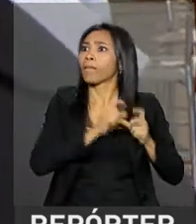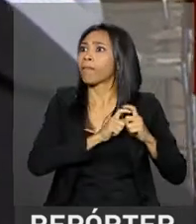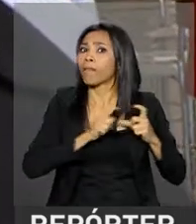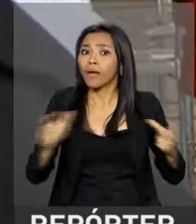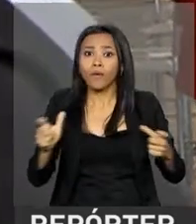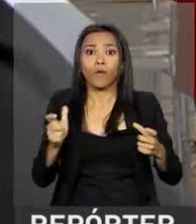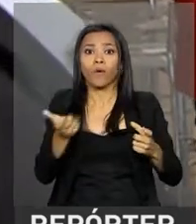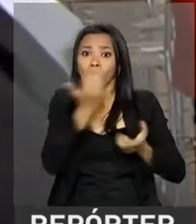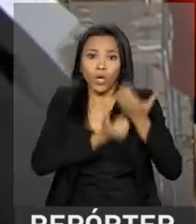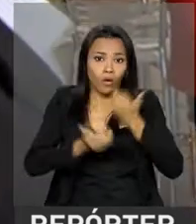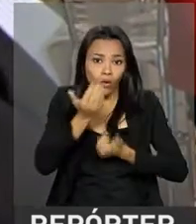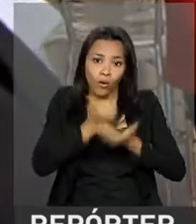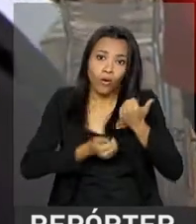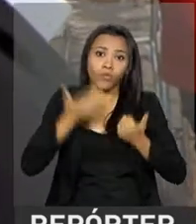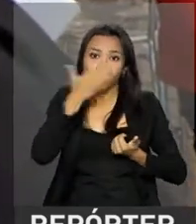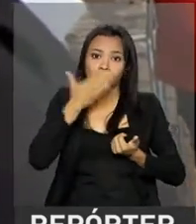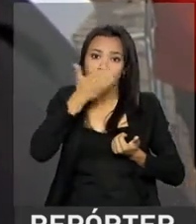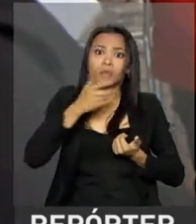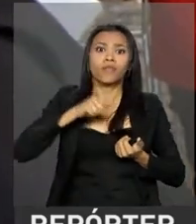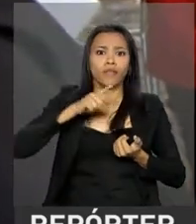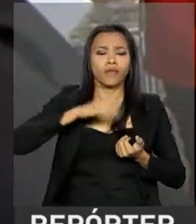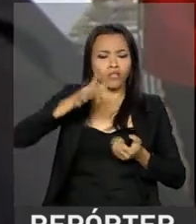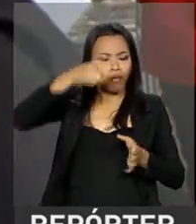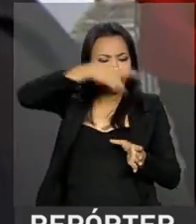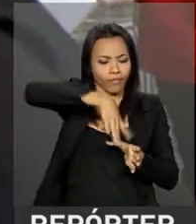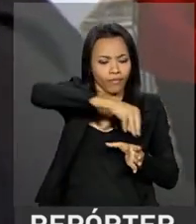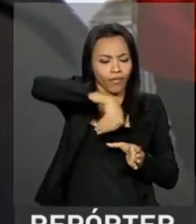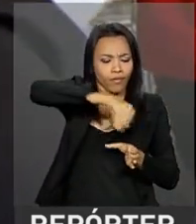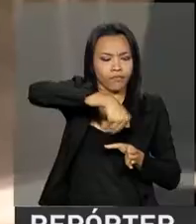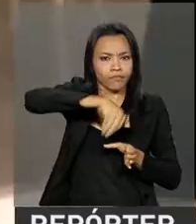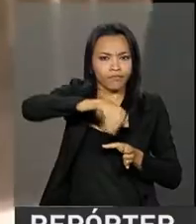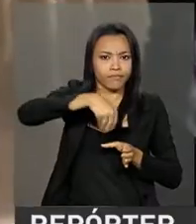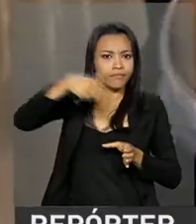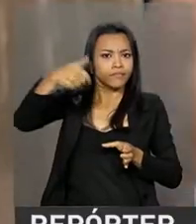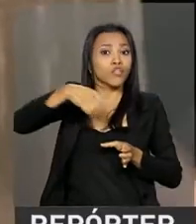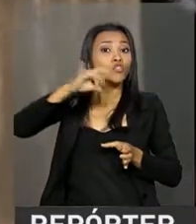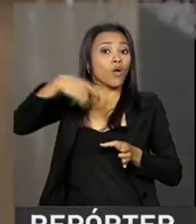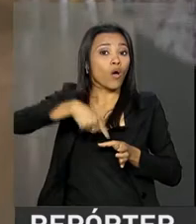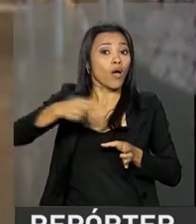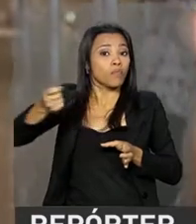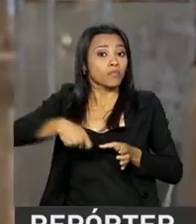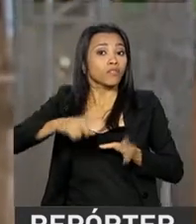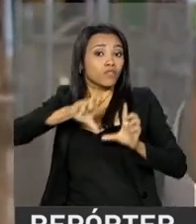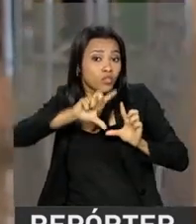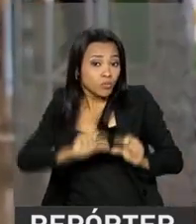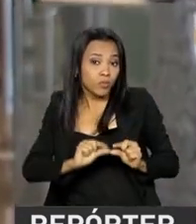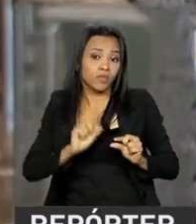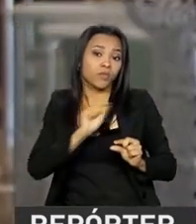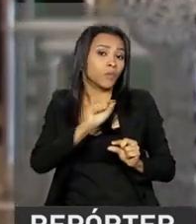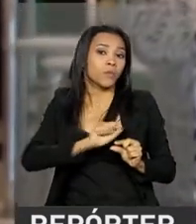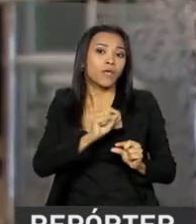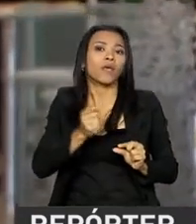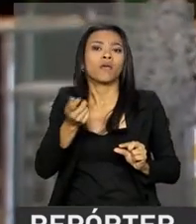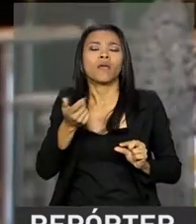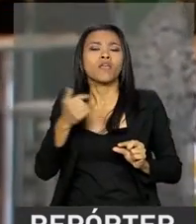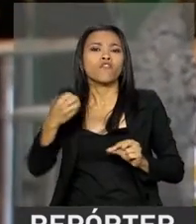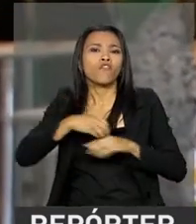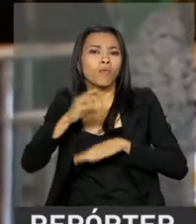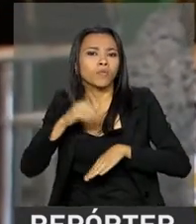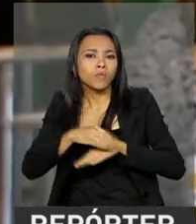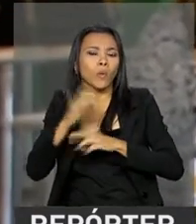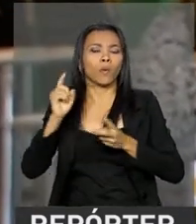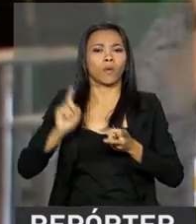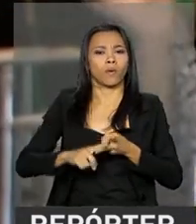açúcar consumido é aquele adicionado aos alimentos pela própria pessoa, só será possível diminuir a ingestão aliando a informação